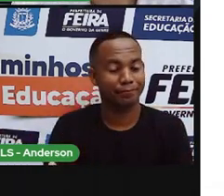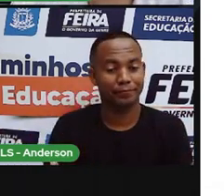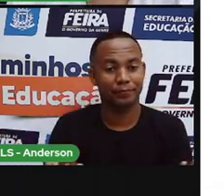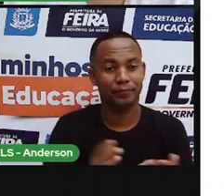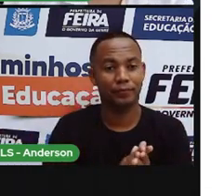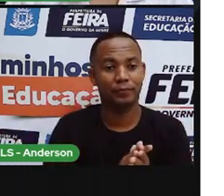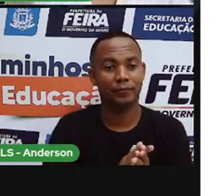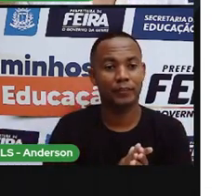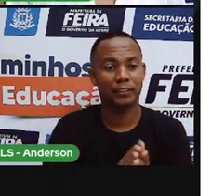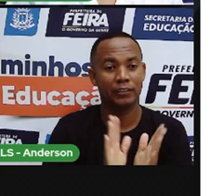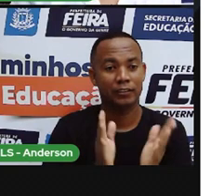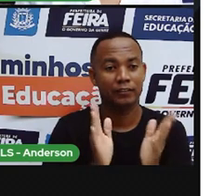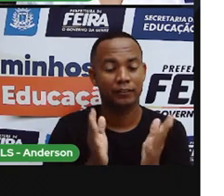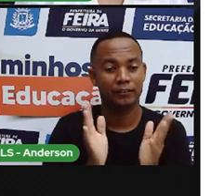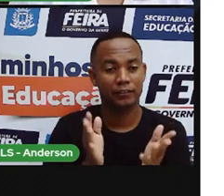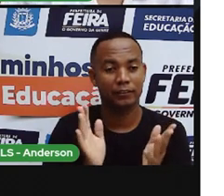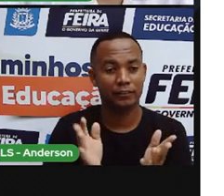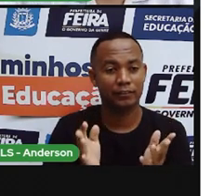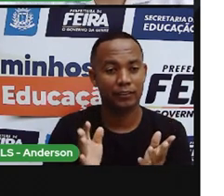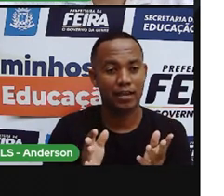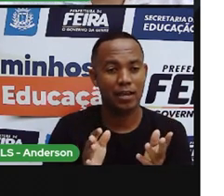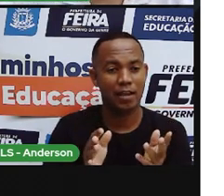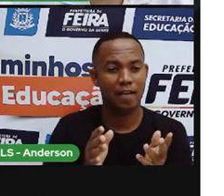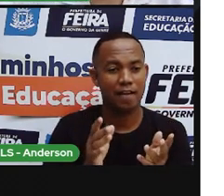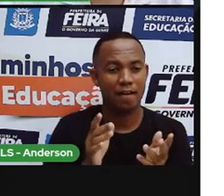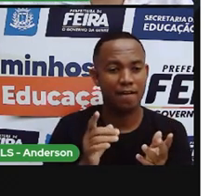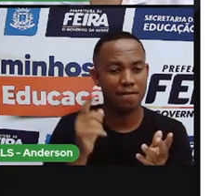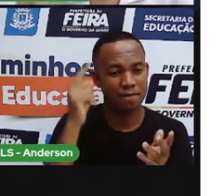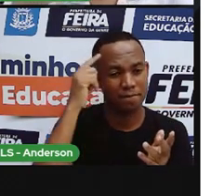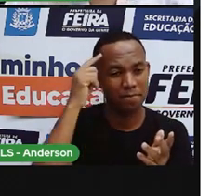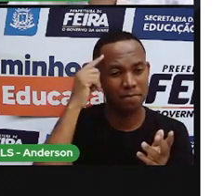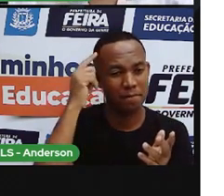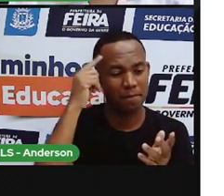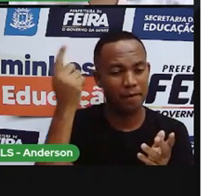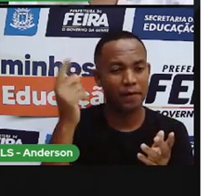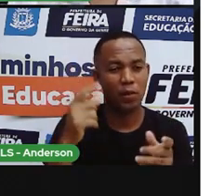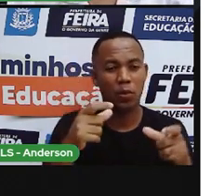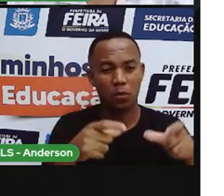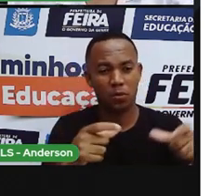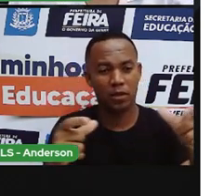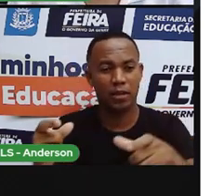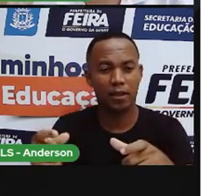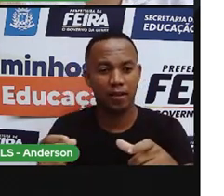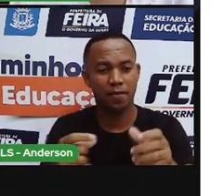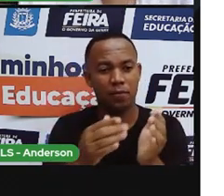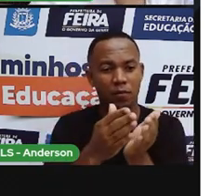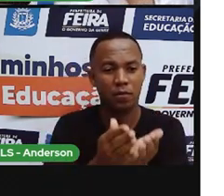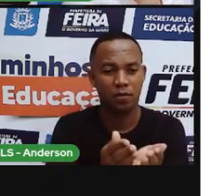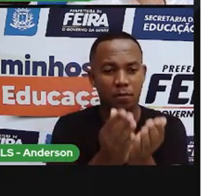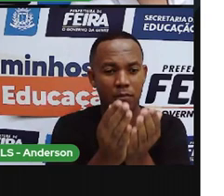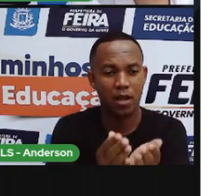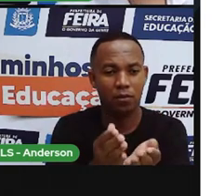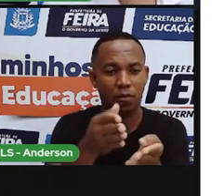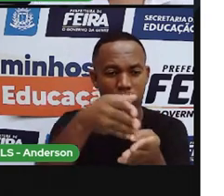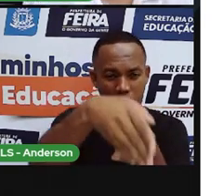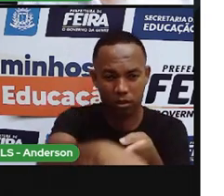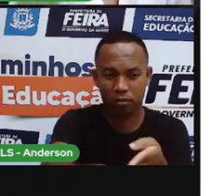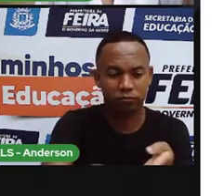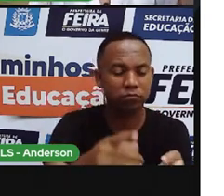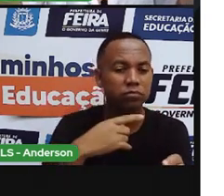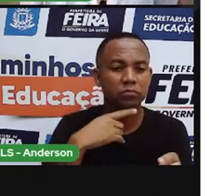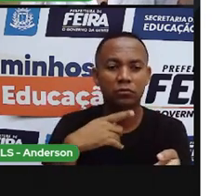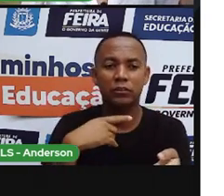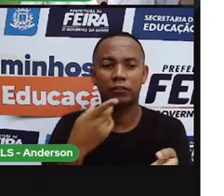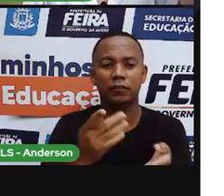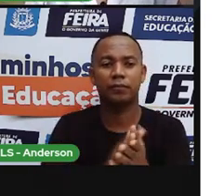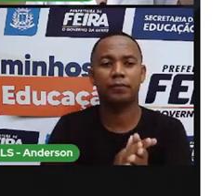gente? Vocês já ouviram falar sobre alguma embarcação que caiu em determinado momento? Não. Porque a Terra, ela é o quê? Que a Pró mostrou para vocês, vai mostrar